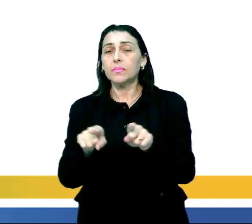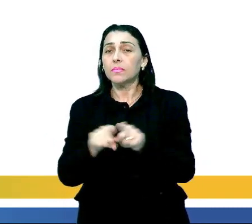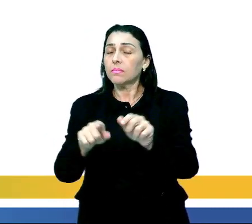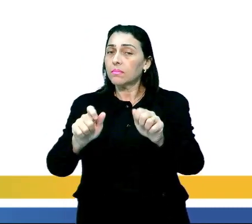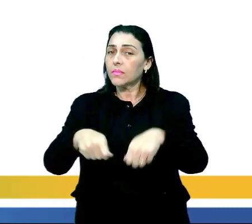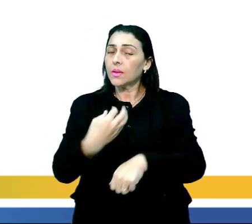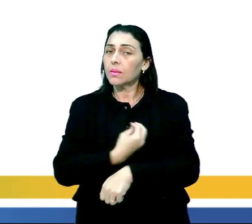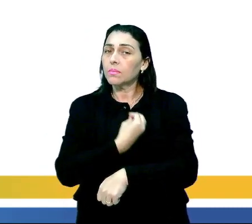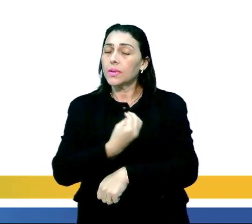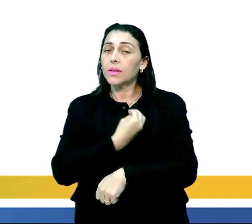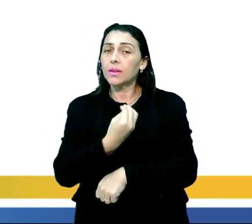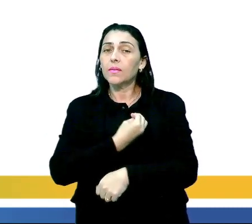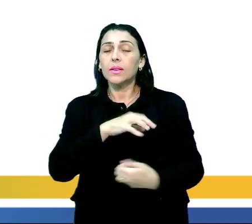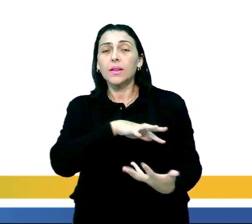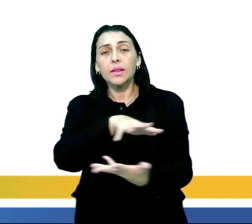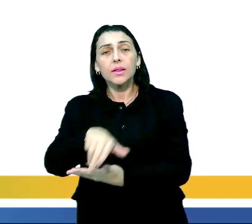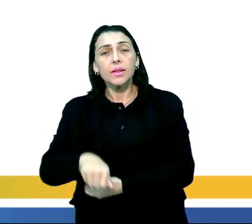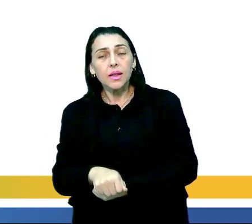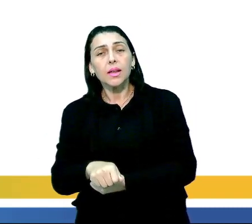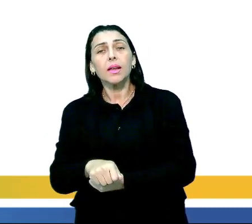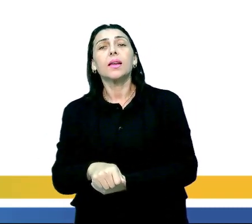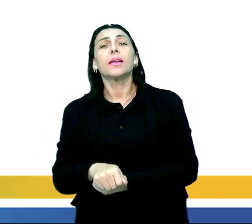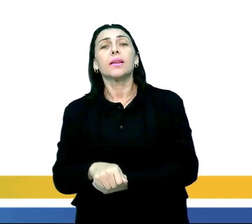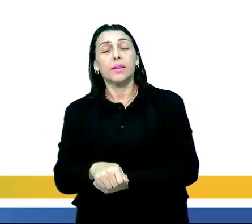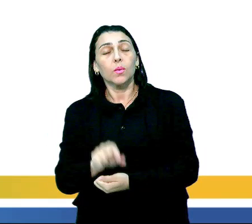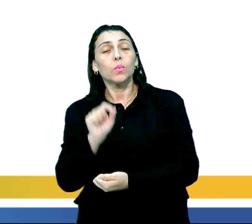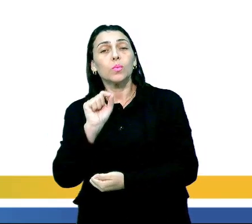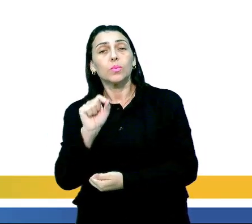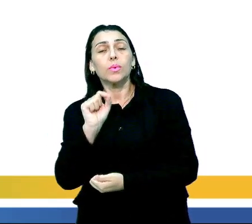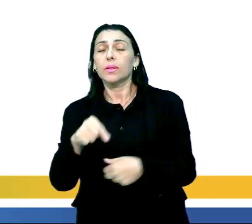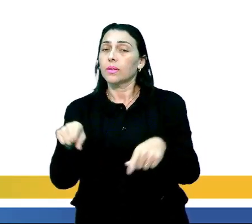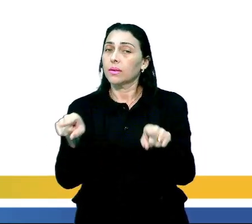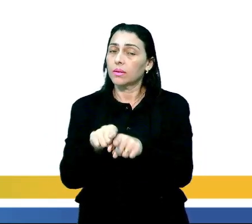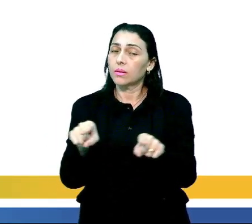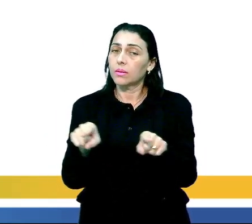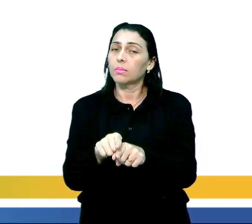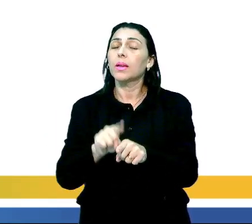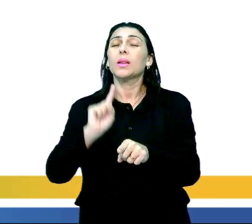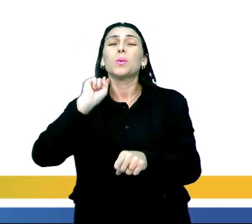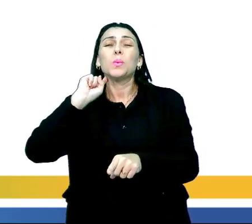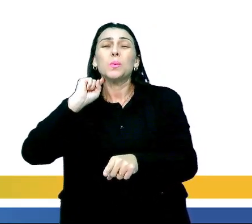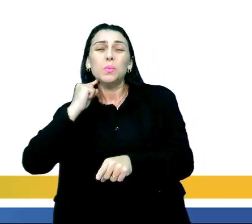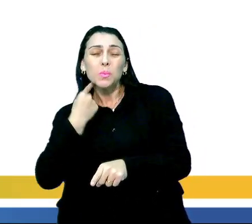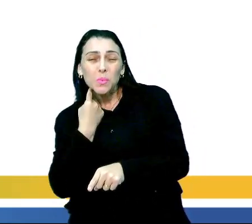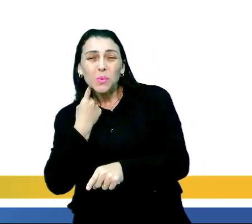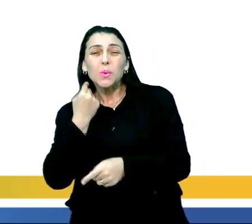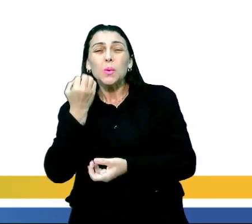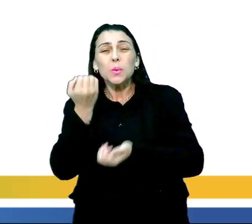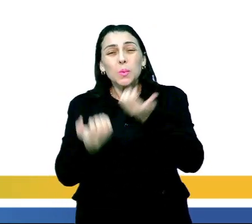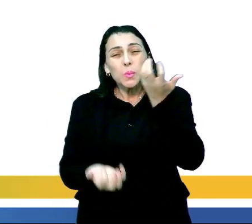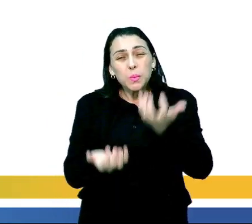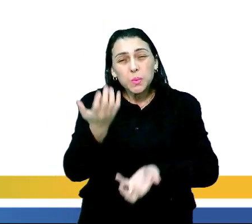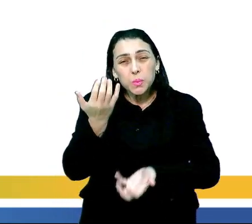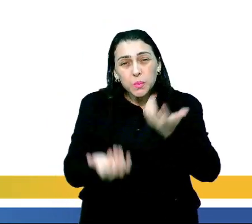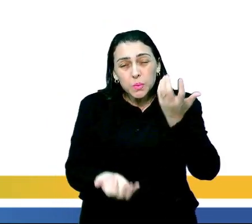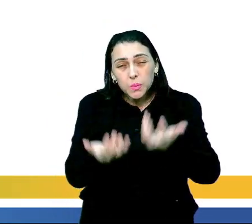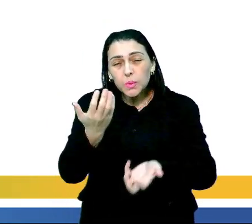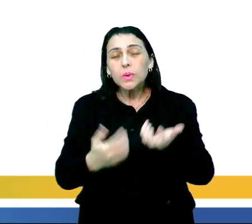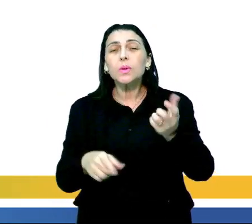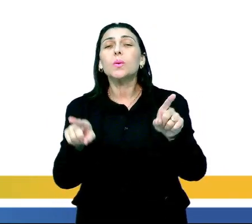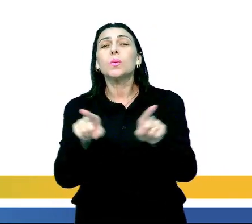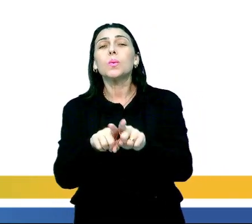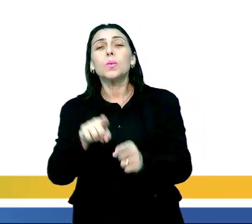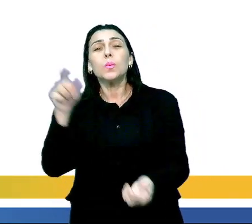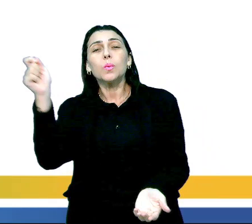permite a presença da vida na Terra. Contudo, em decorrência também da poluição, também da queima de gases, o